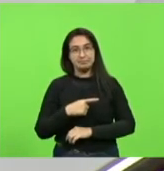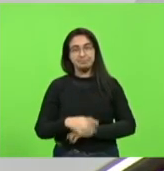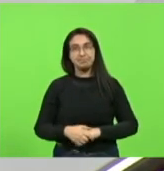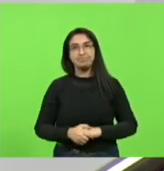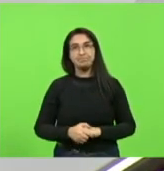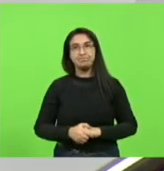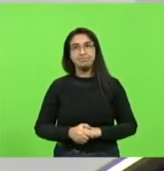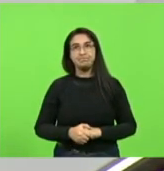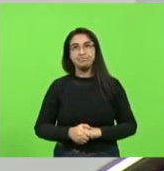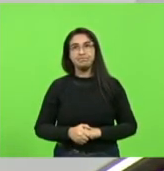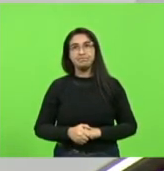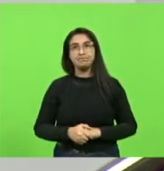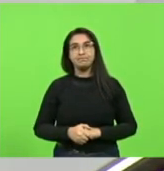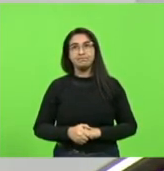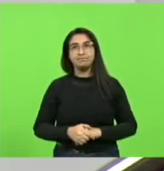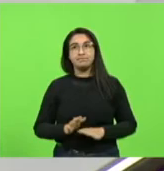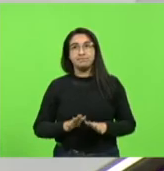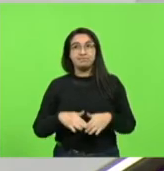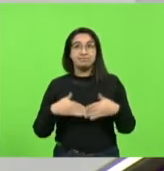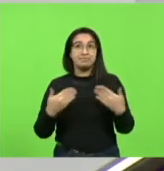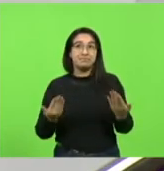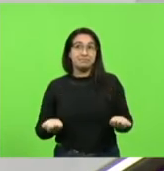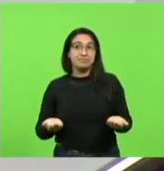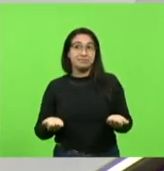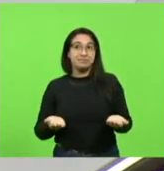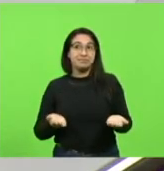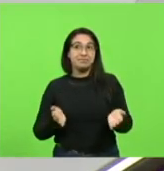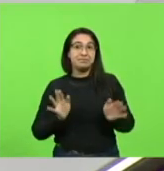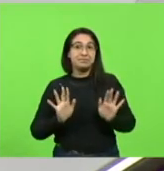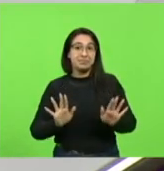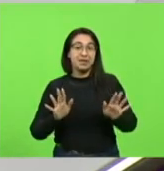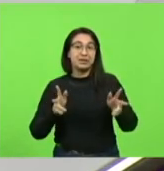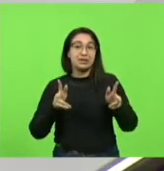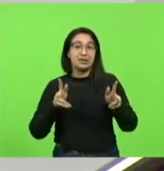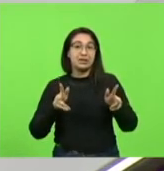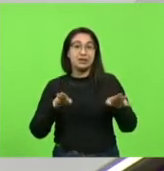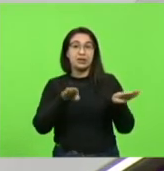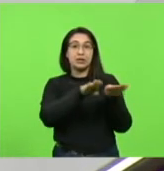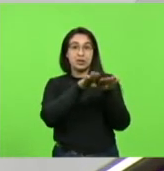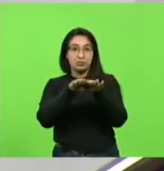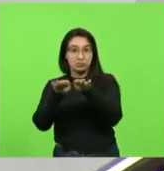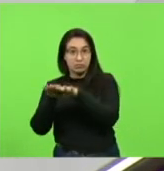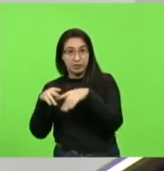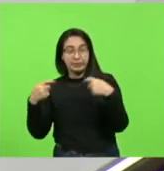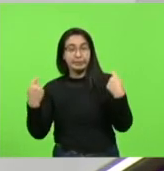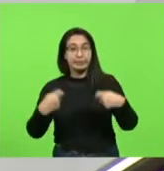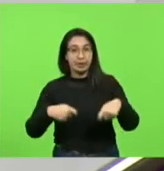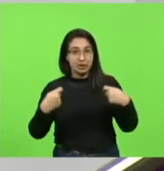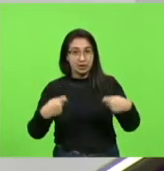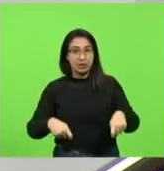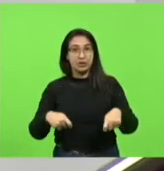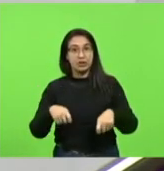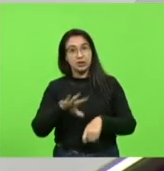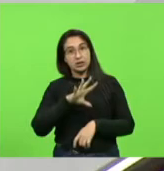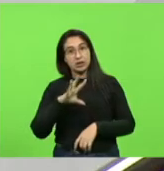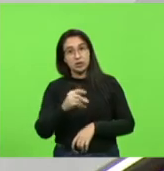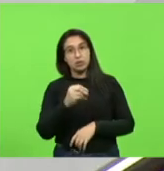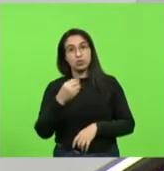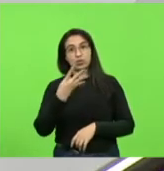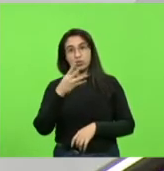recursos. Agora, a igualdade ela precisa ser também posta aqui para os 40